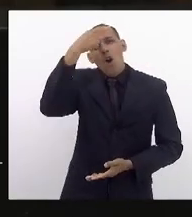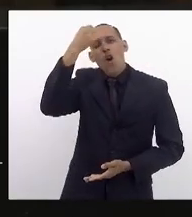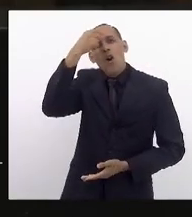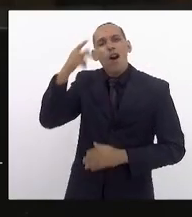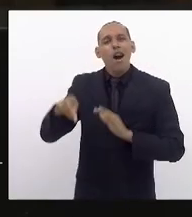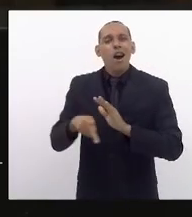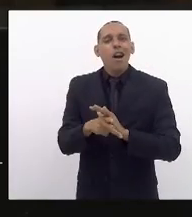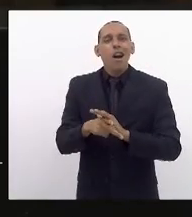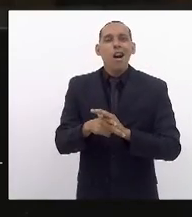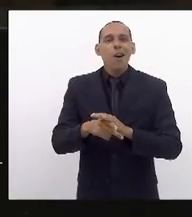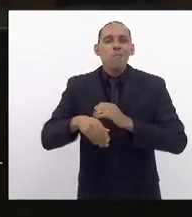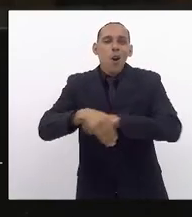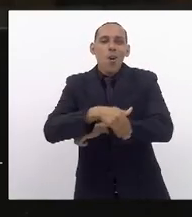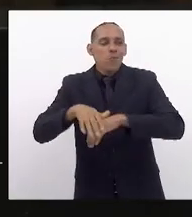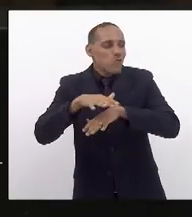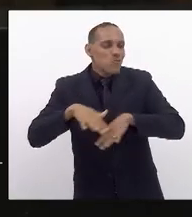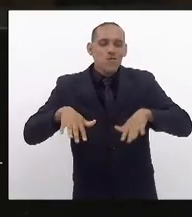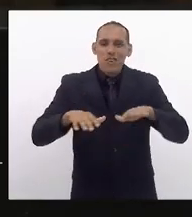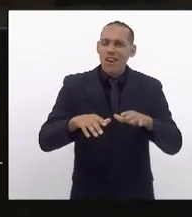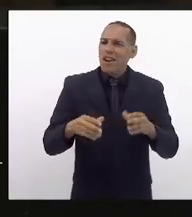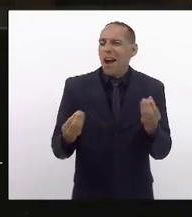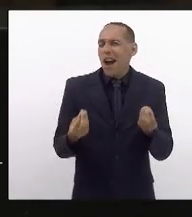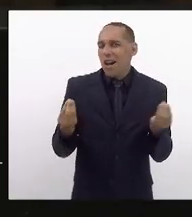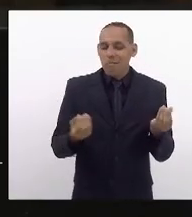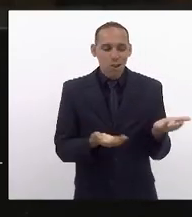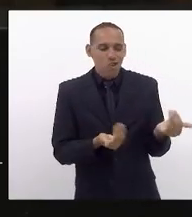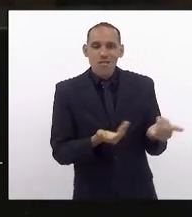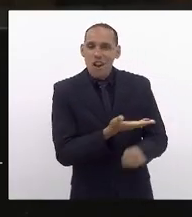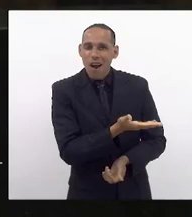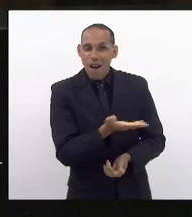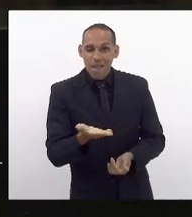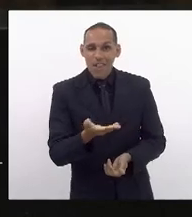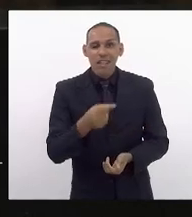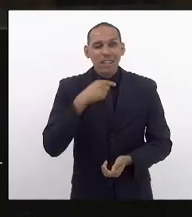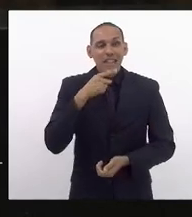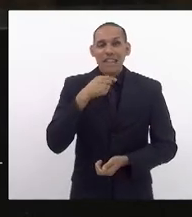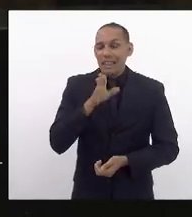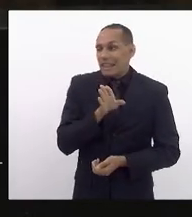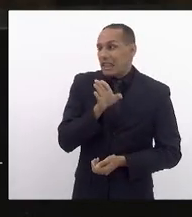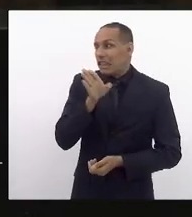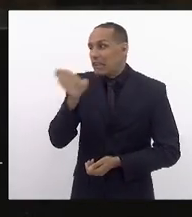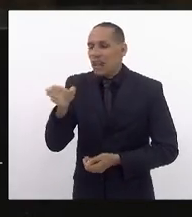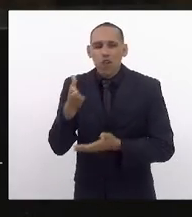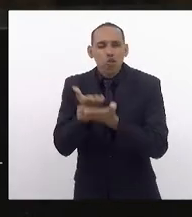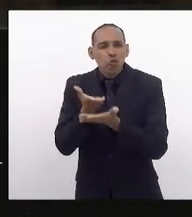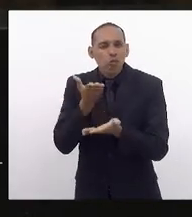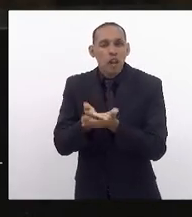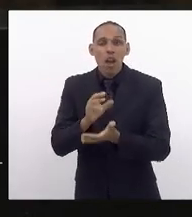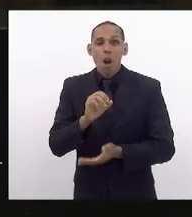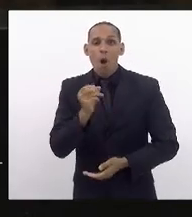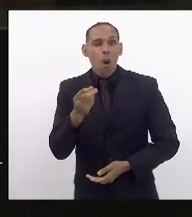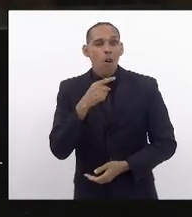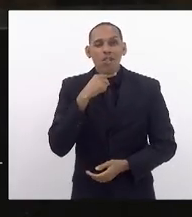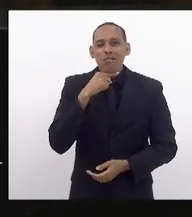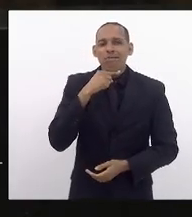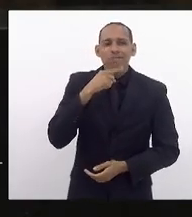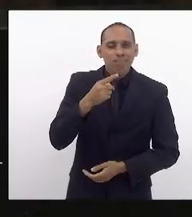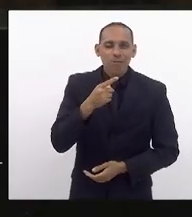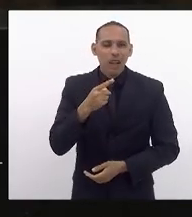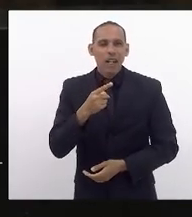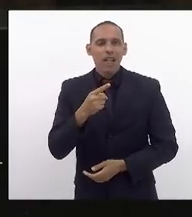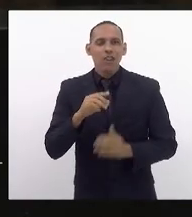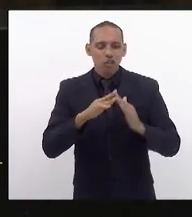ruas. Ou seja, o jovem que não teve a oportunidade de estudar, que não passou pela